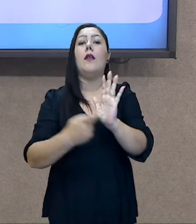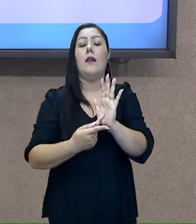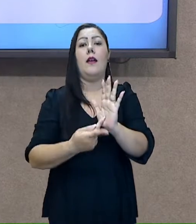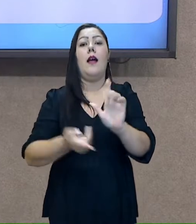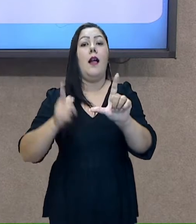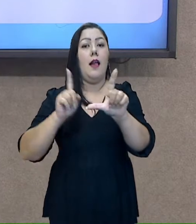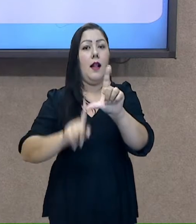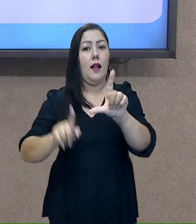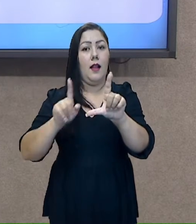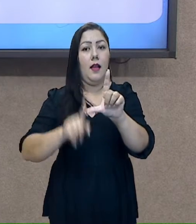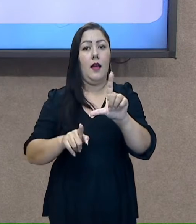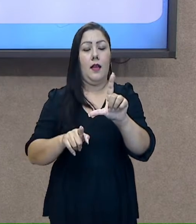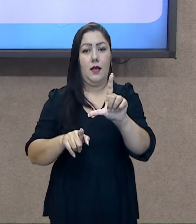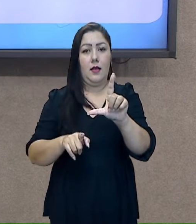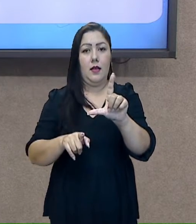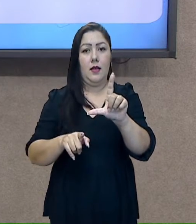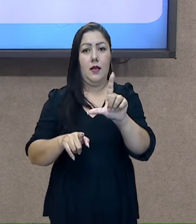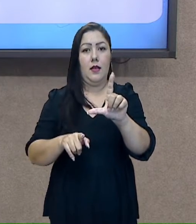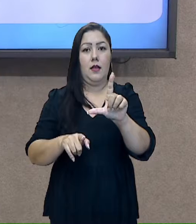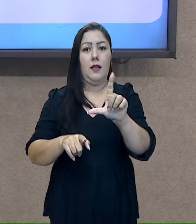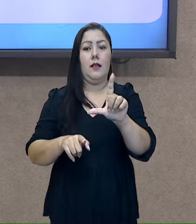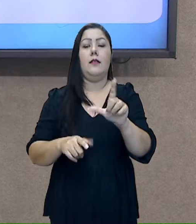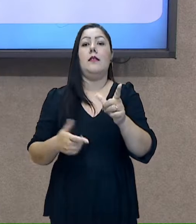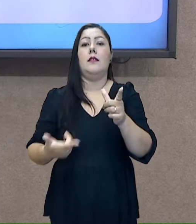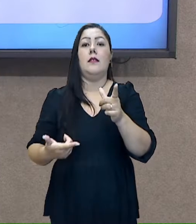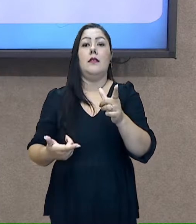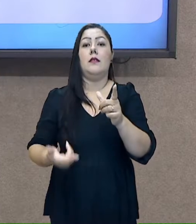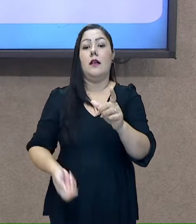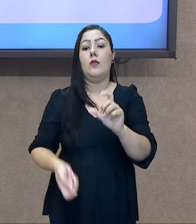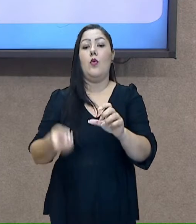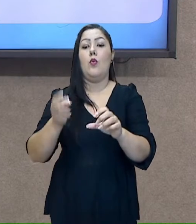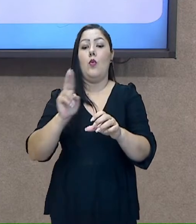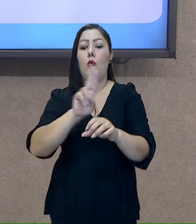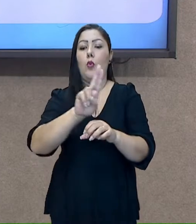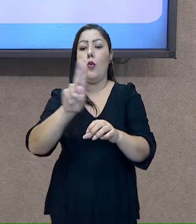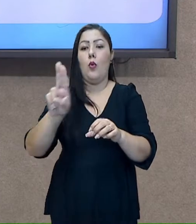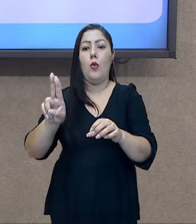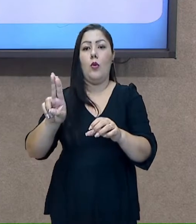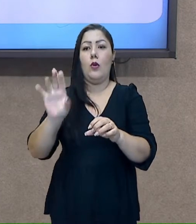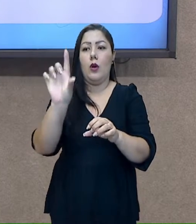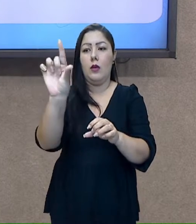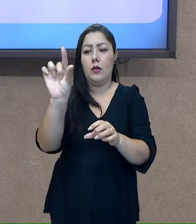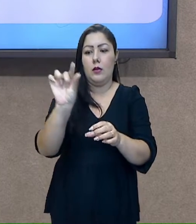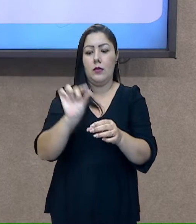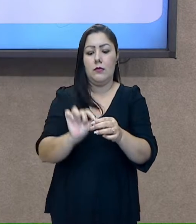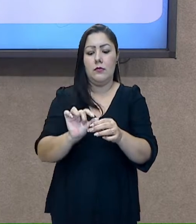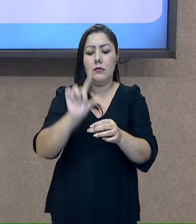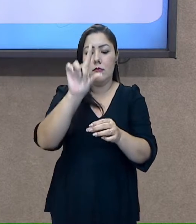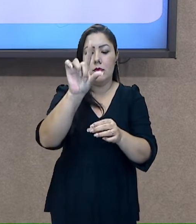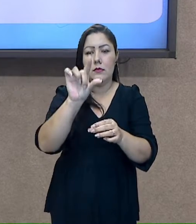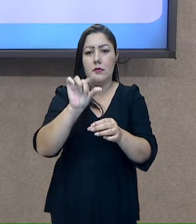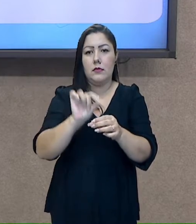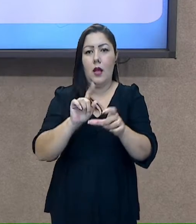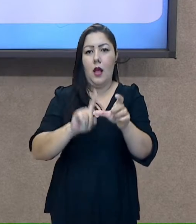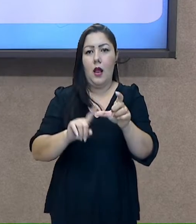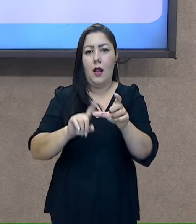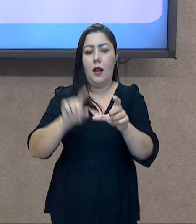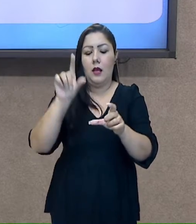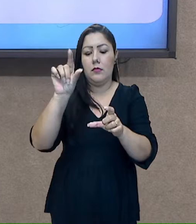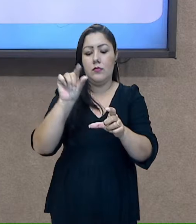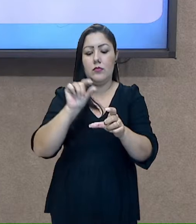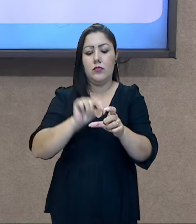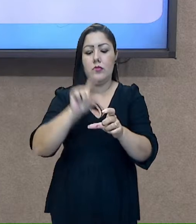letras retiradas do nome do elemento de origem, o nome de origem, porque